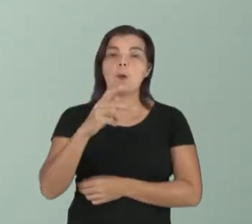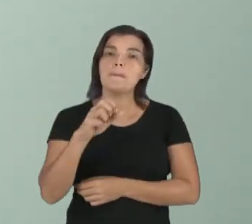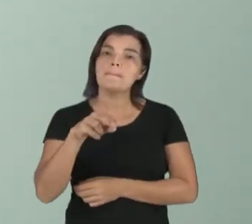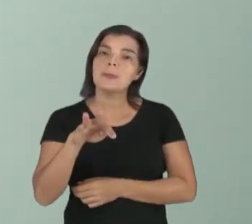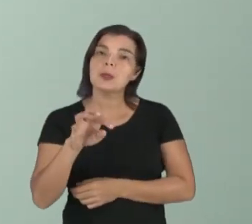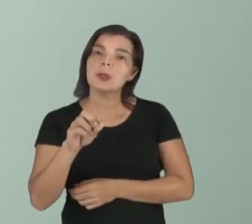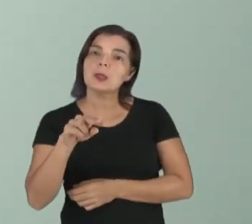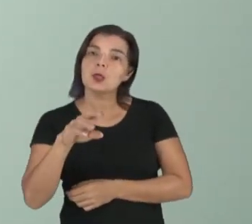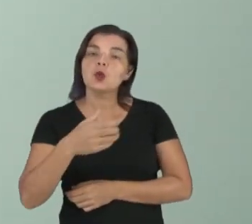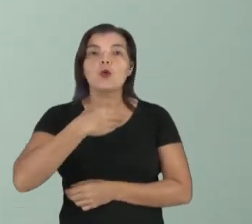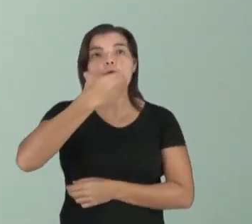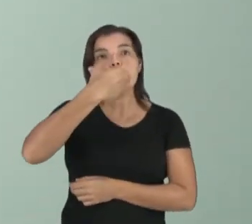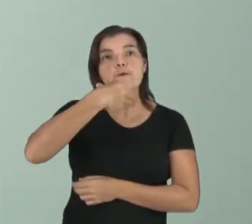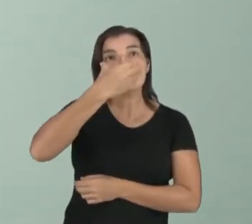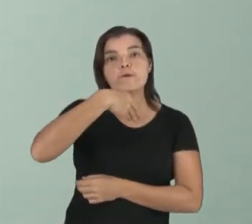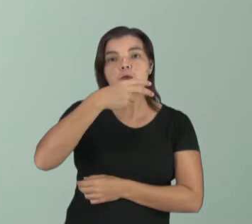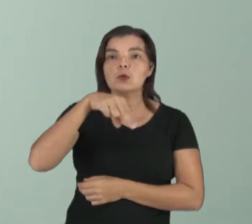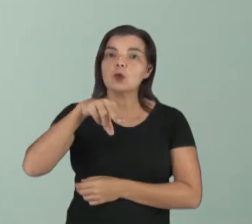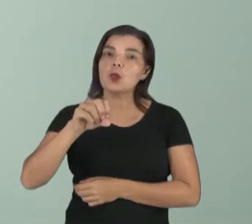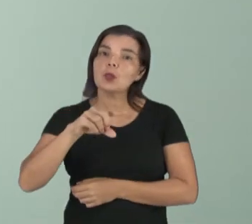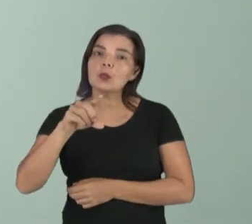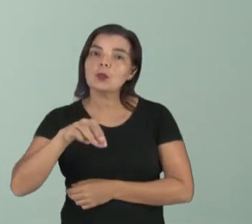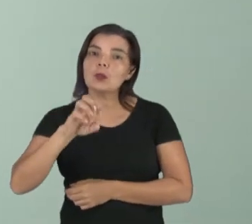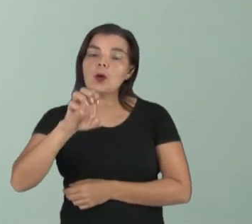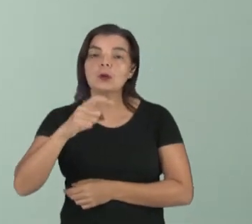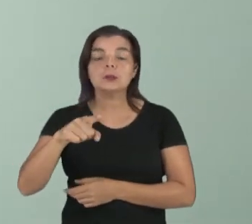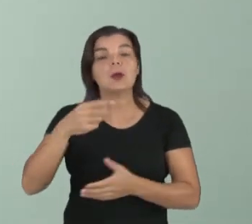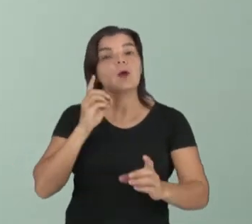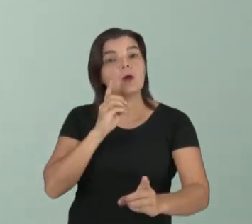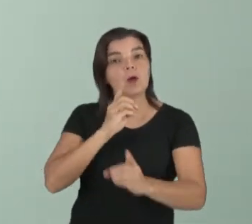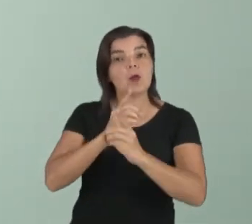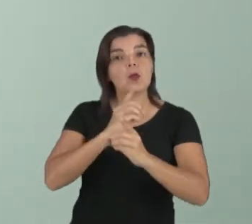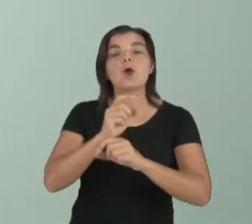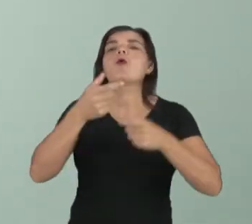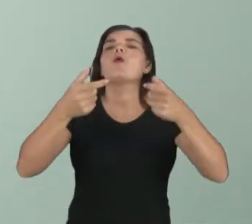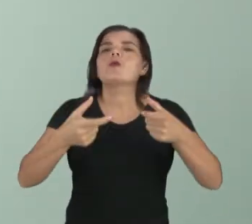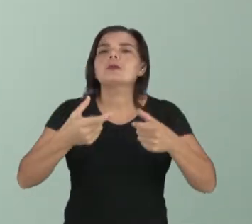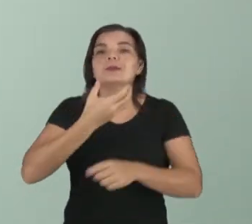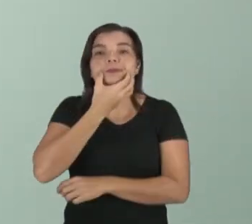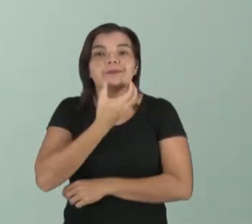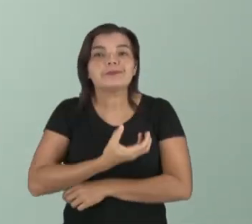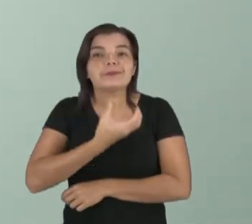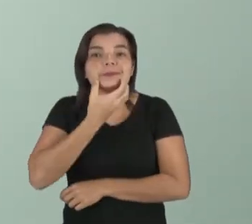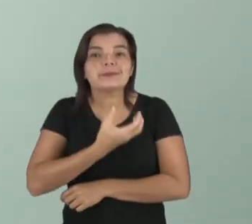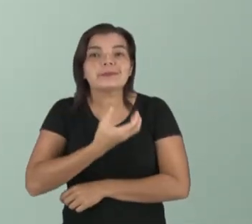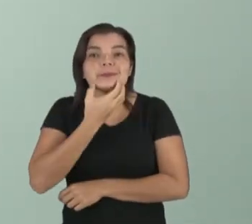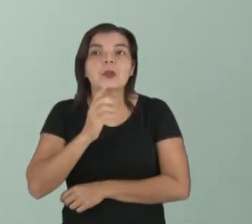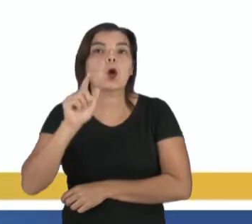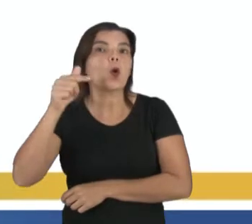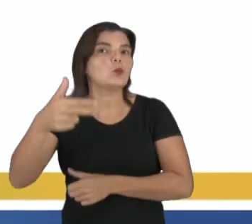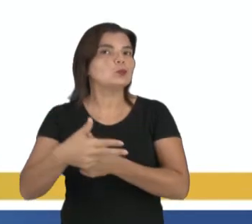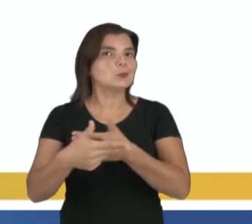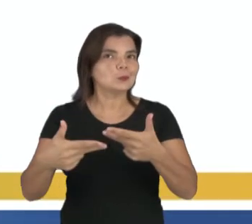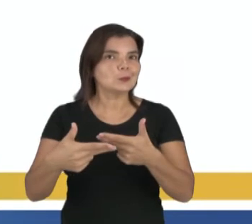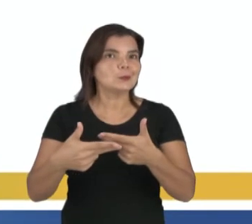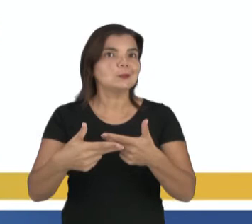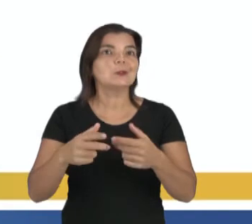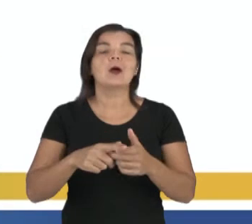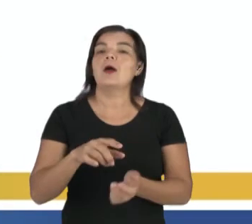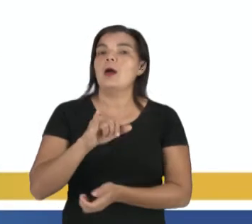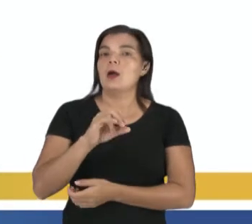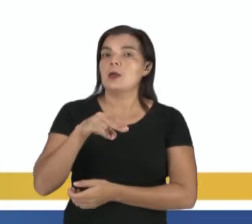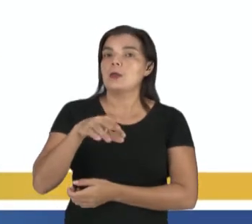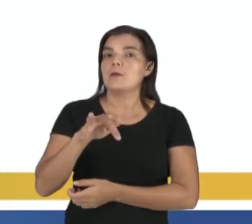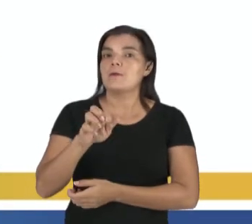nozes, são elementos que encontramos no Natal. Agora, outro fator, a